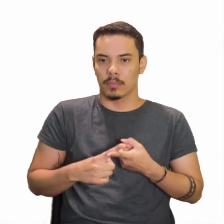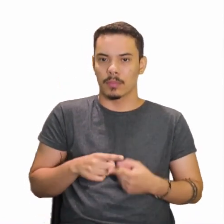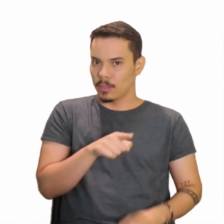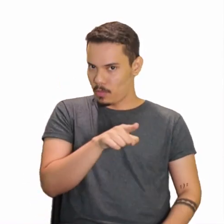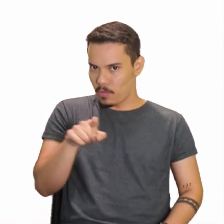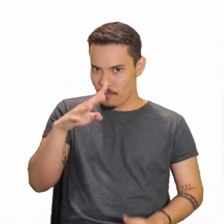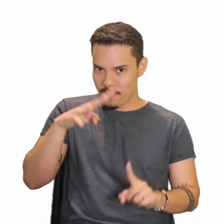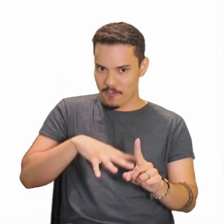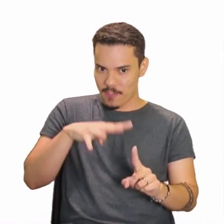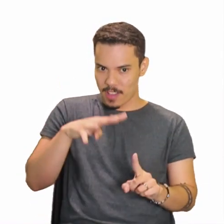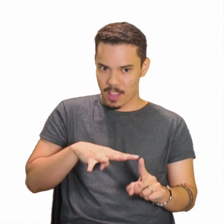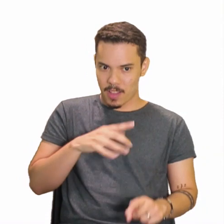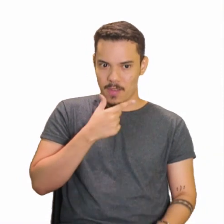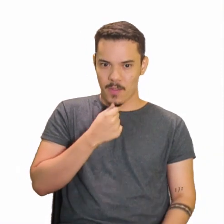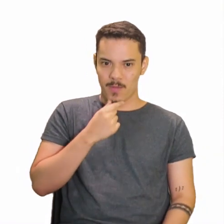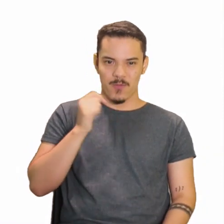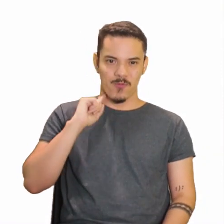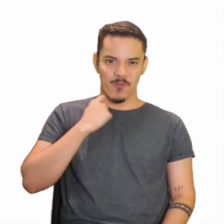fã do Cascão?